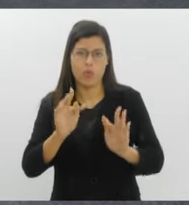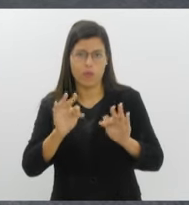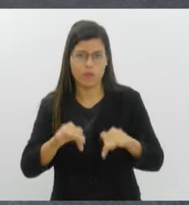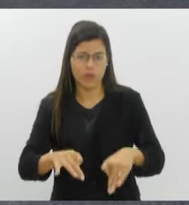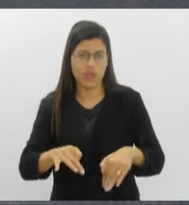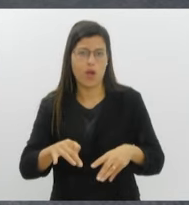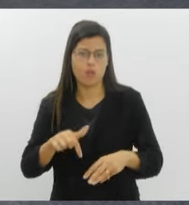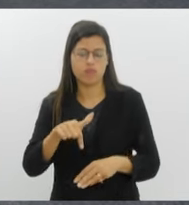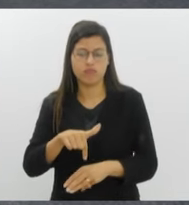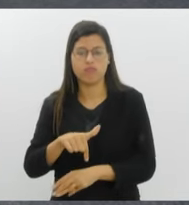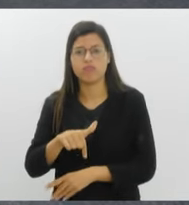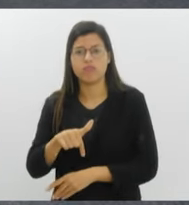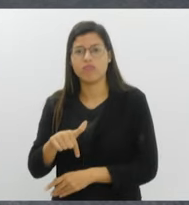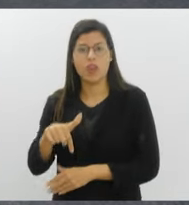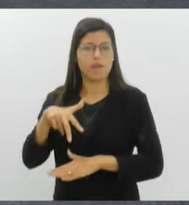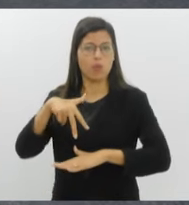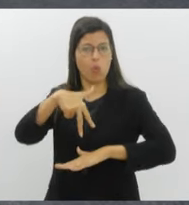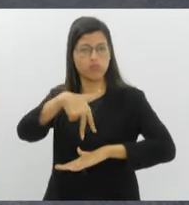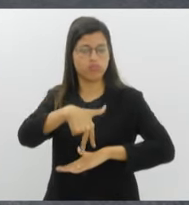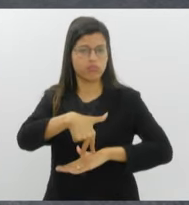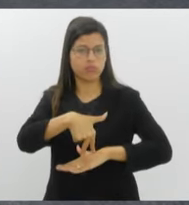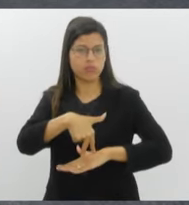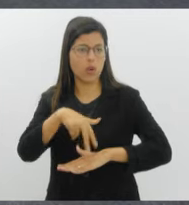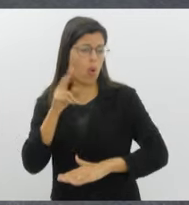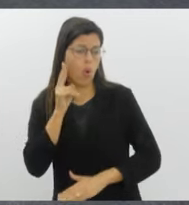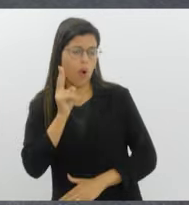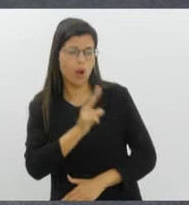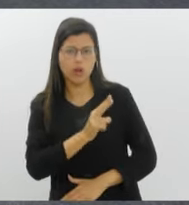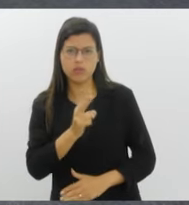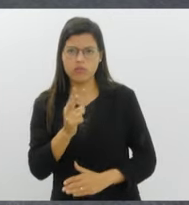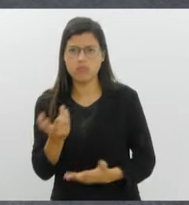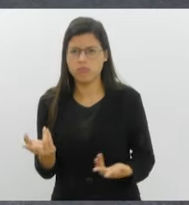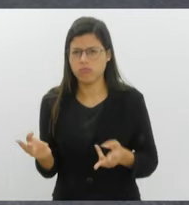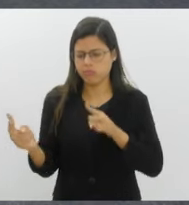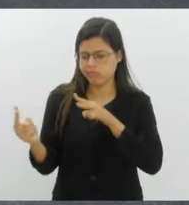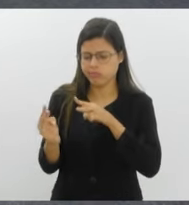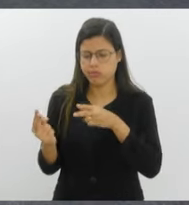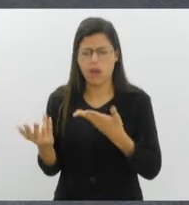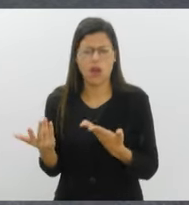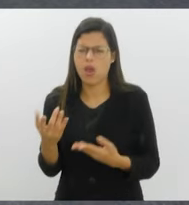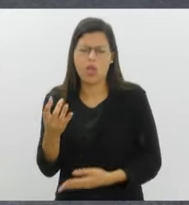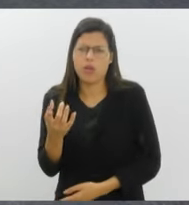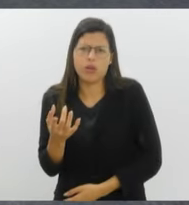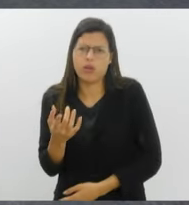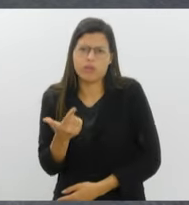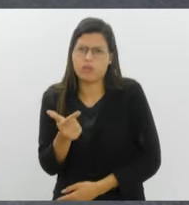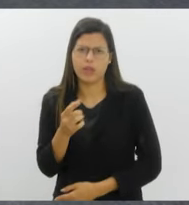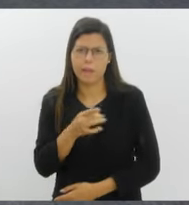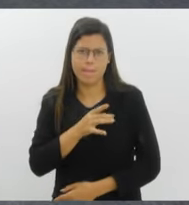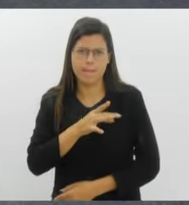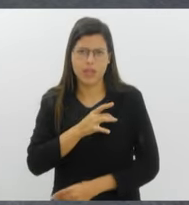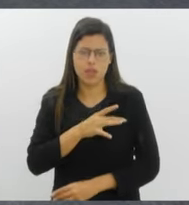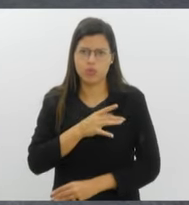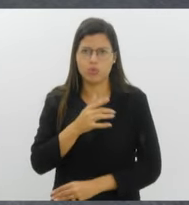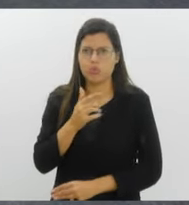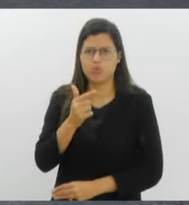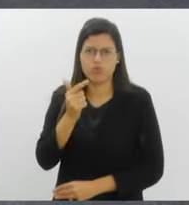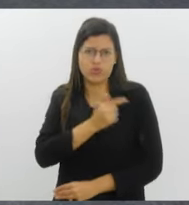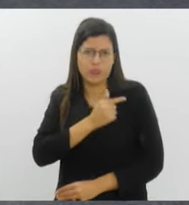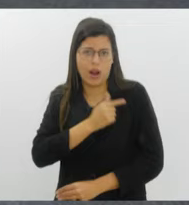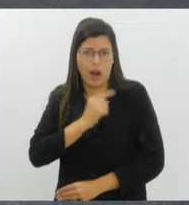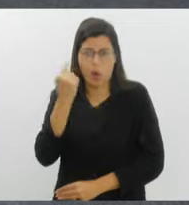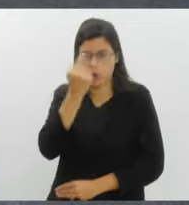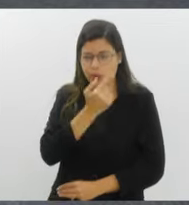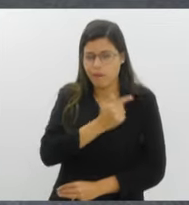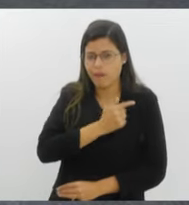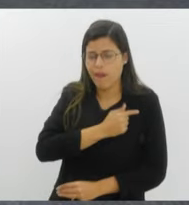e ficou ali, todo posudo, me olhando. Eu não tenho medo de cara feia, não tenho medo de ameaça, não